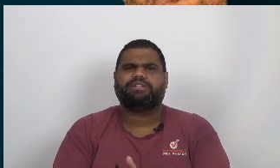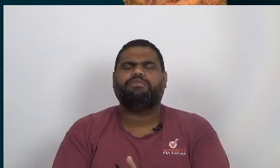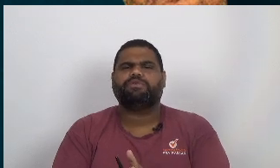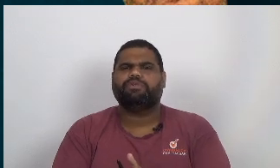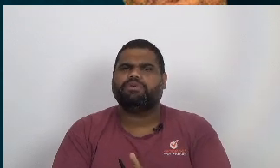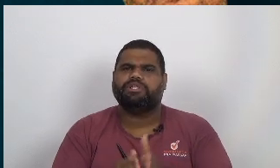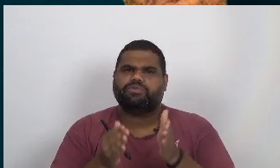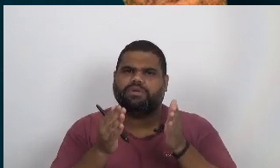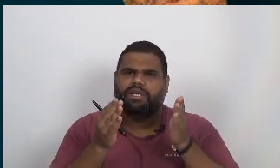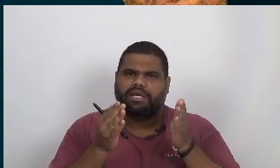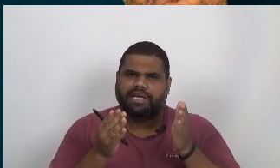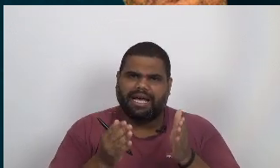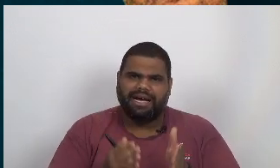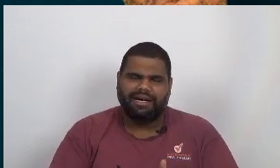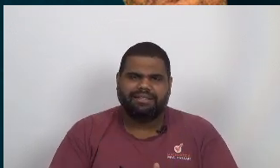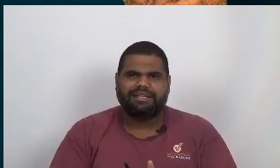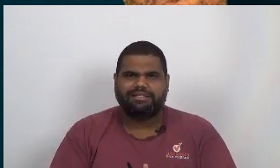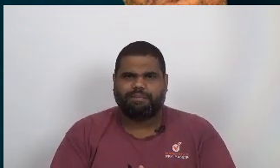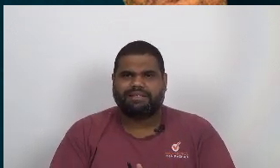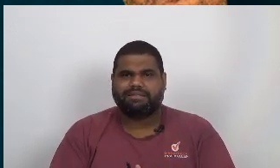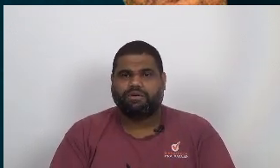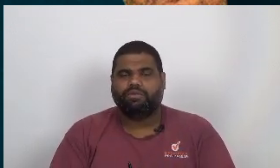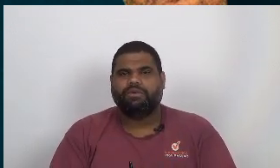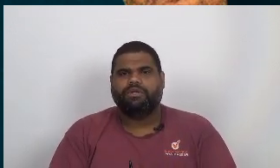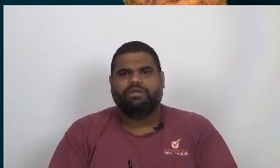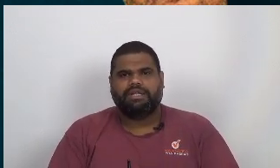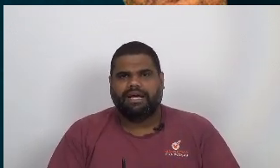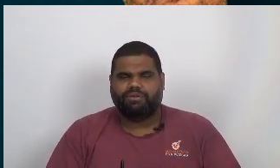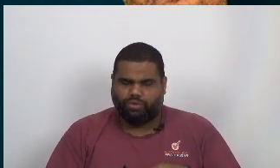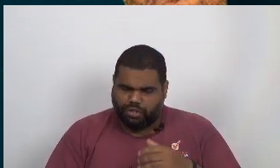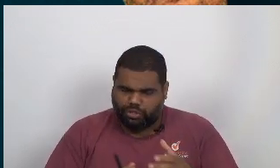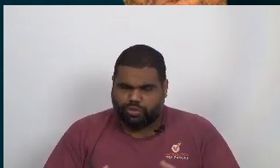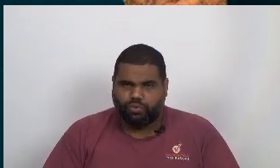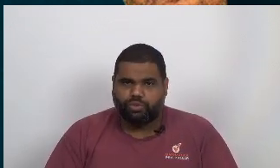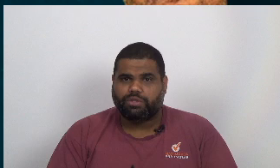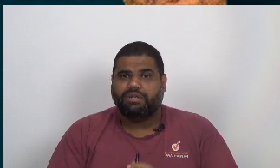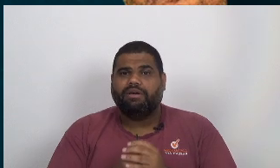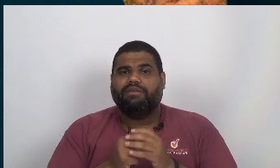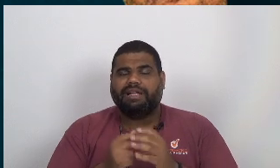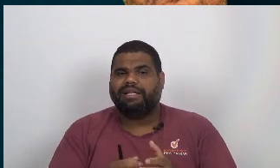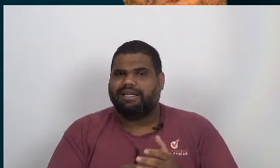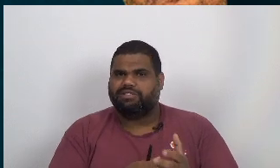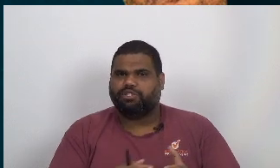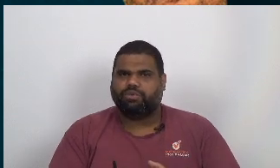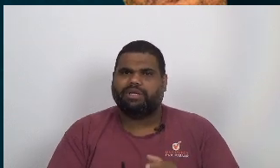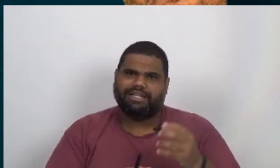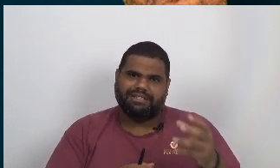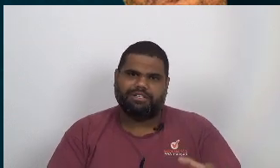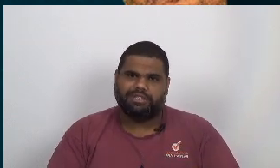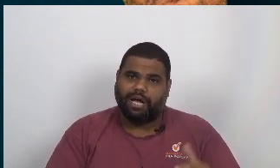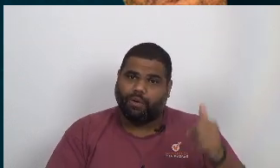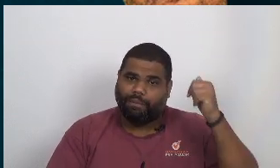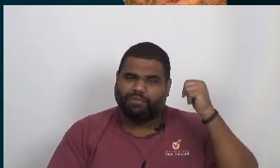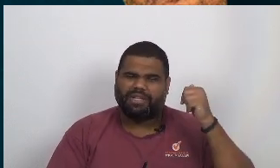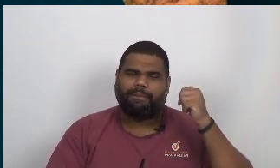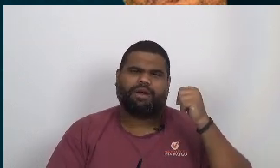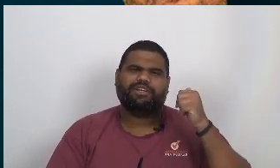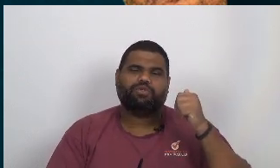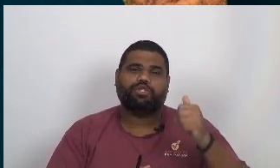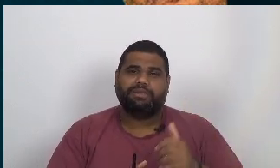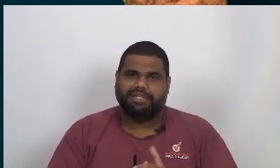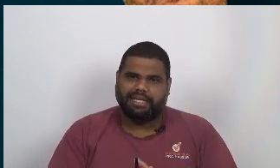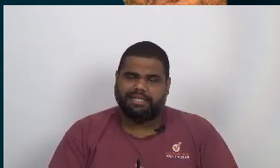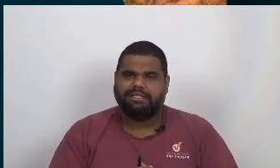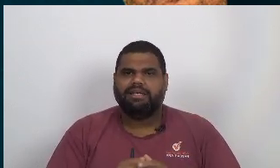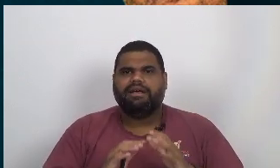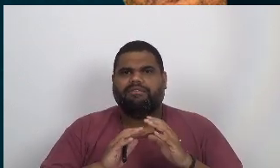antecipação. Acreditamos muito nisso, que a antecipação, né, nos estudos, né, nesse estudo aí, desse edital da prova